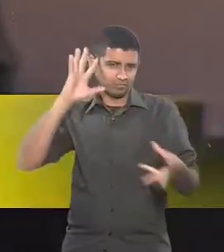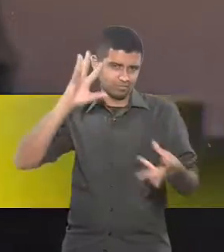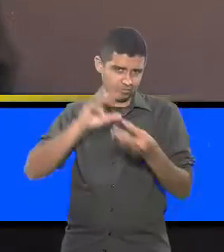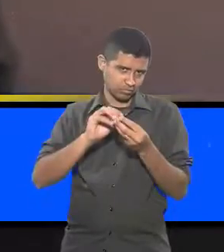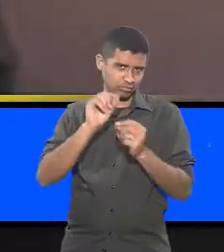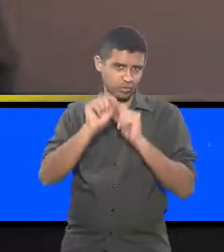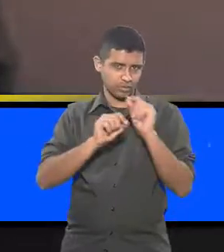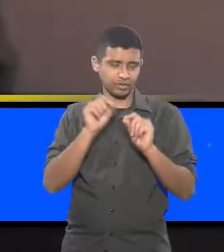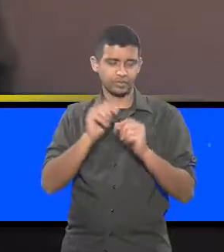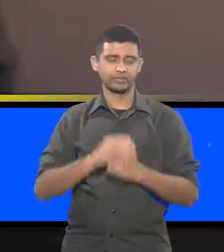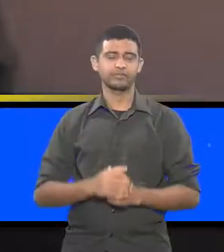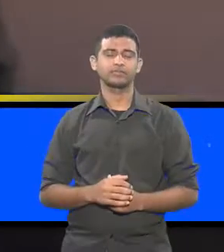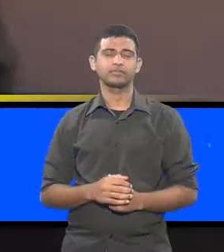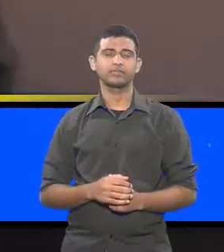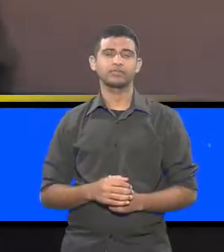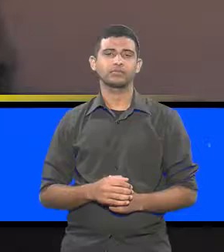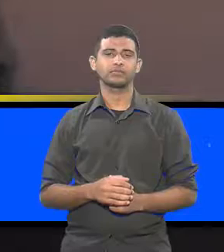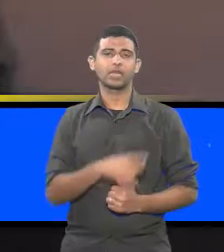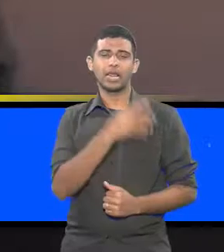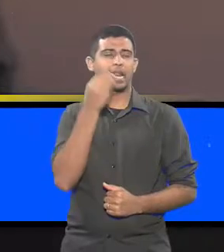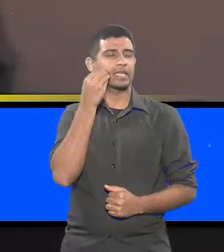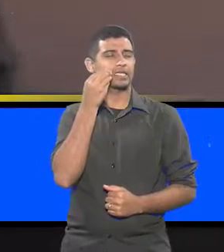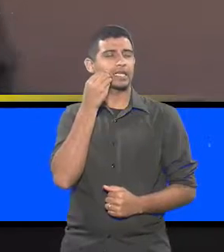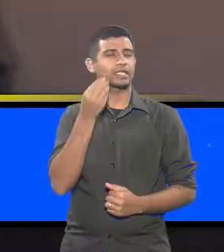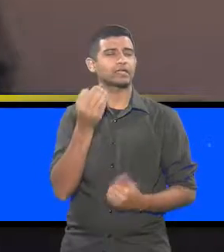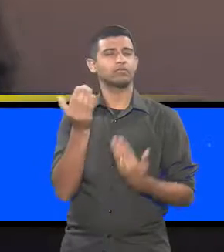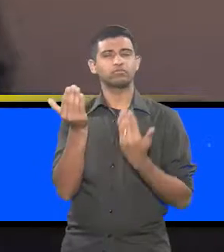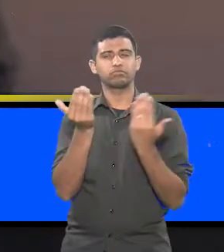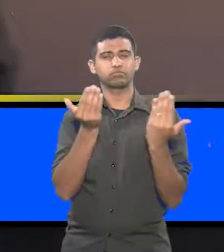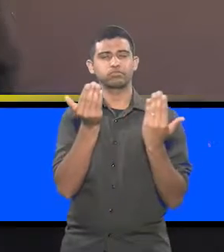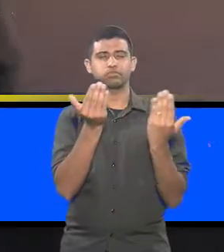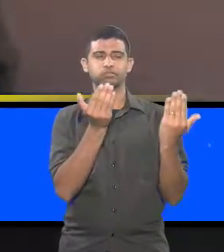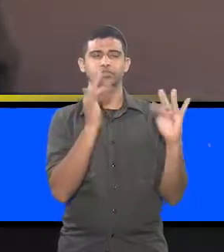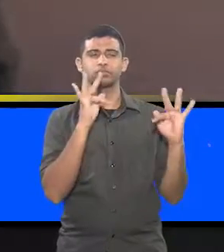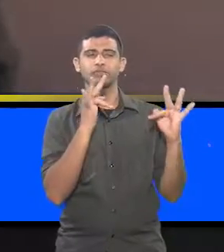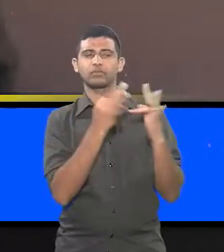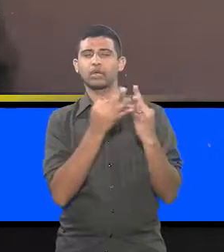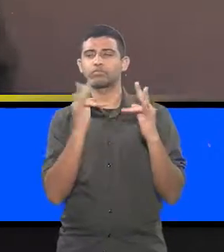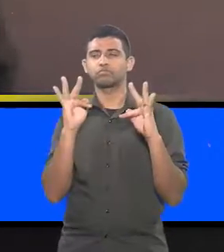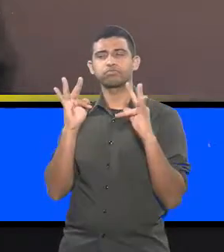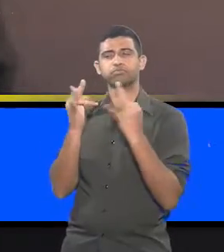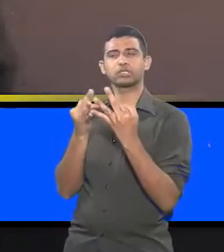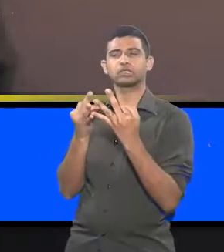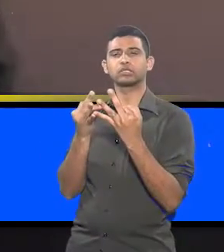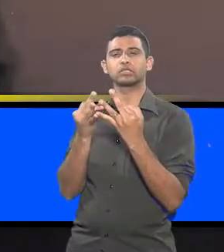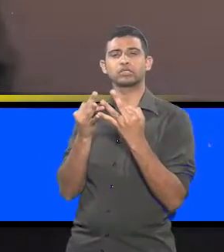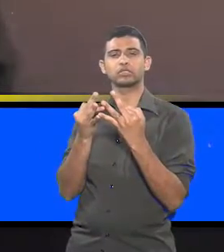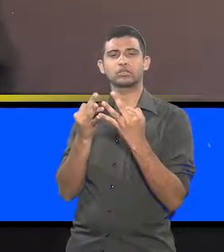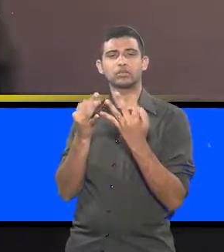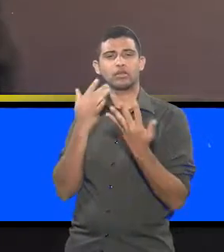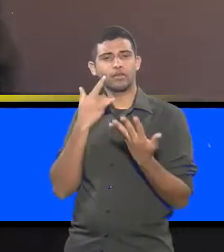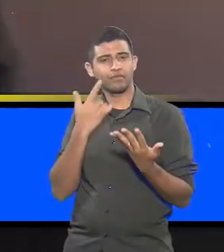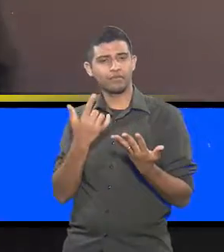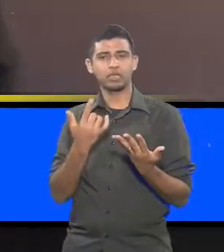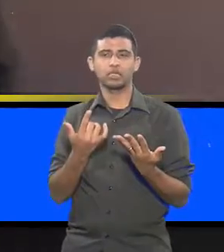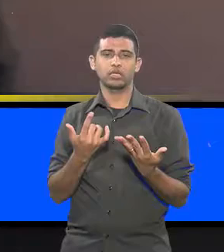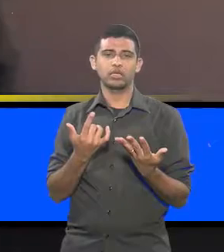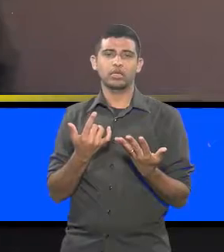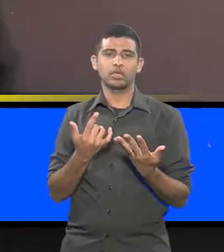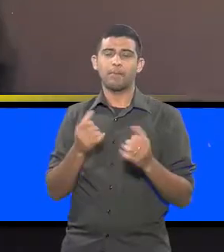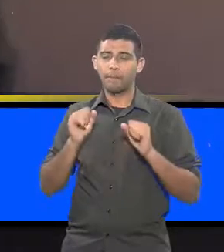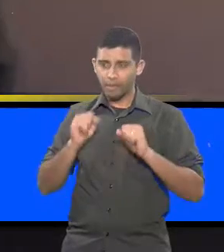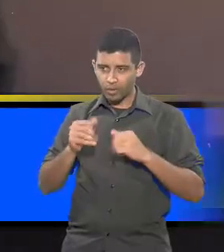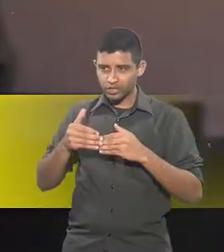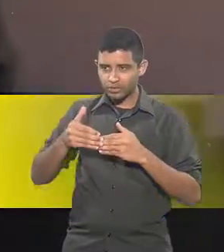Que, resumidamente, ela tenta medir a preocupação das famílias de que o alimento termine antes